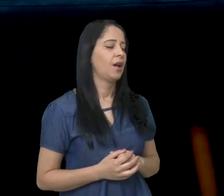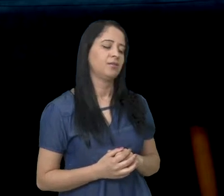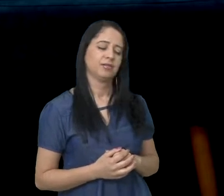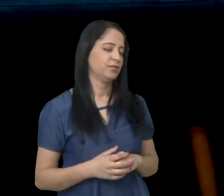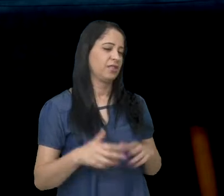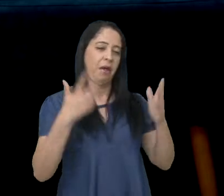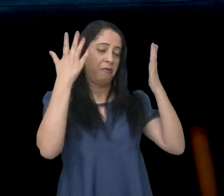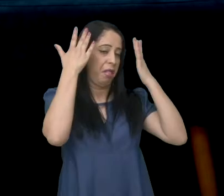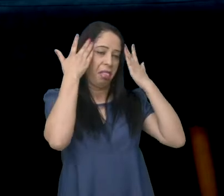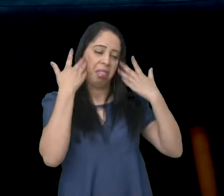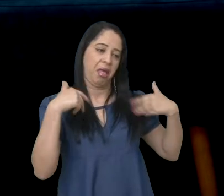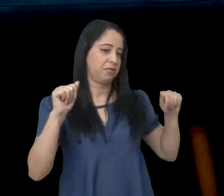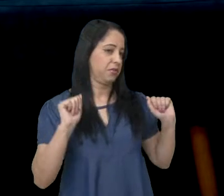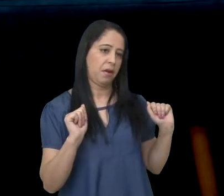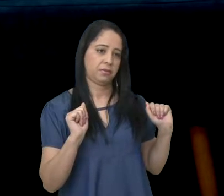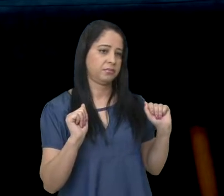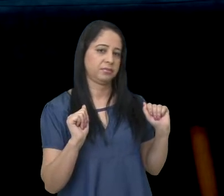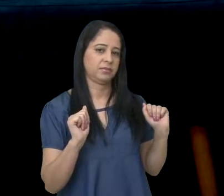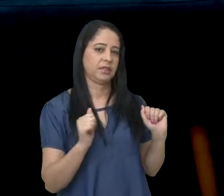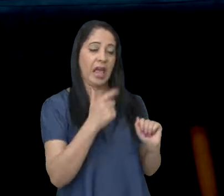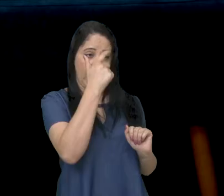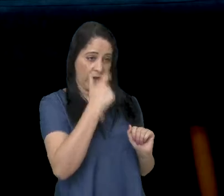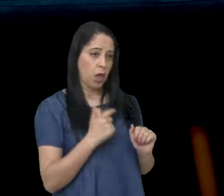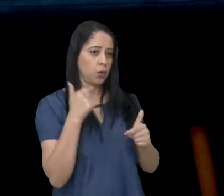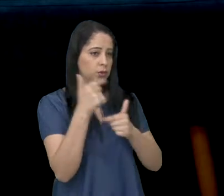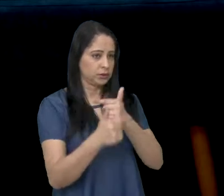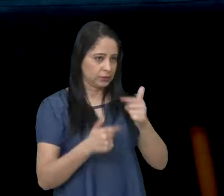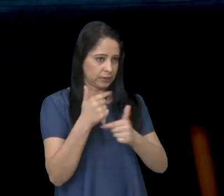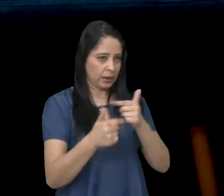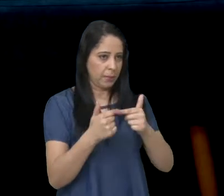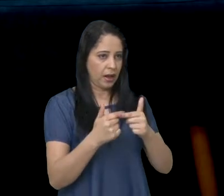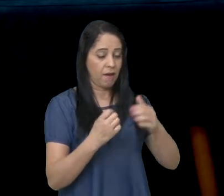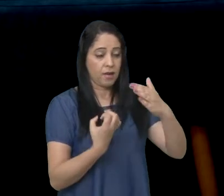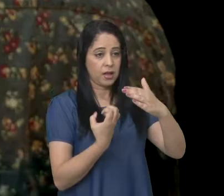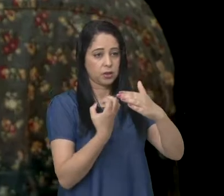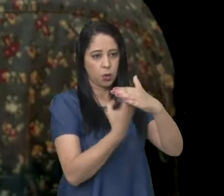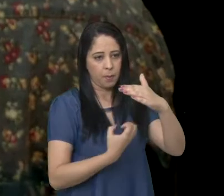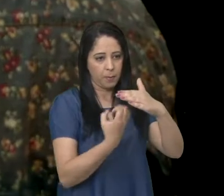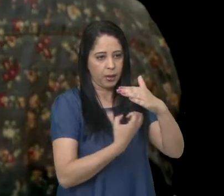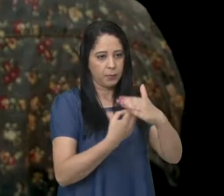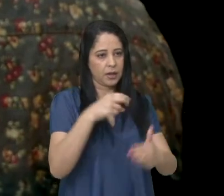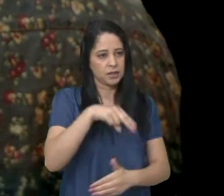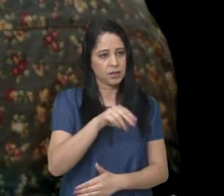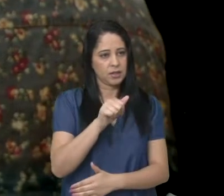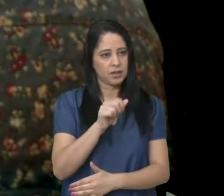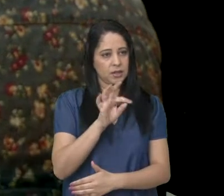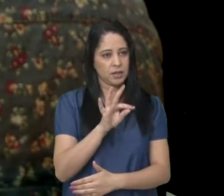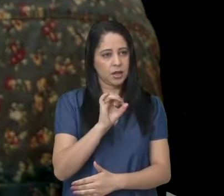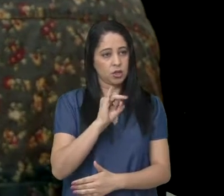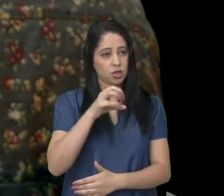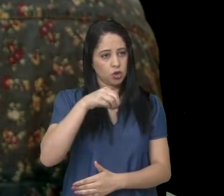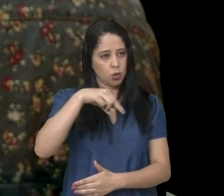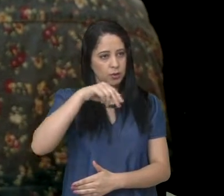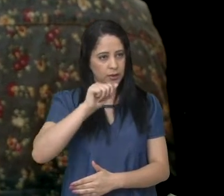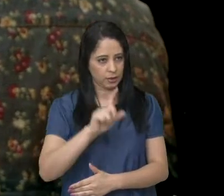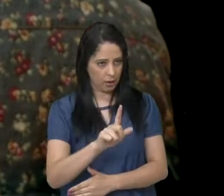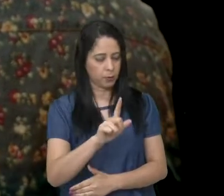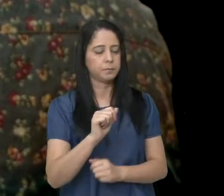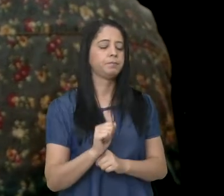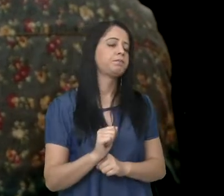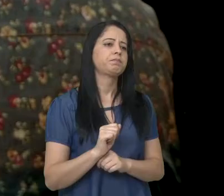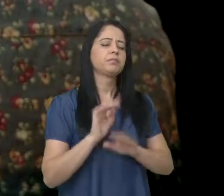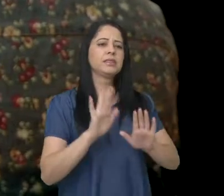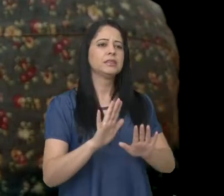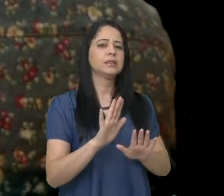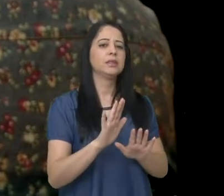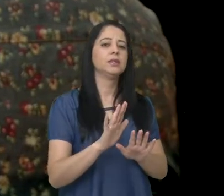natural, Eu trabalhava na National e era do movimento estudantil. Na realidade, quando eu